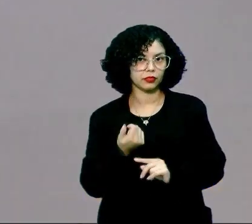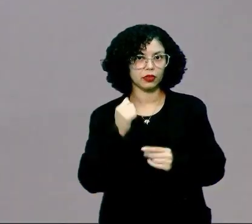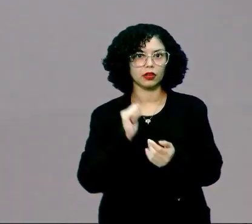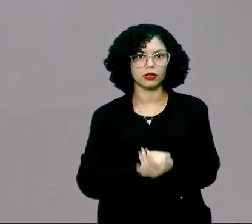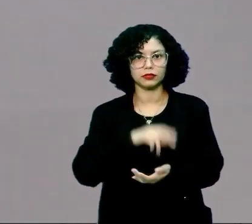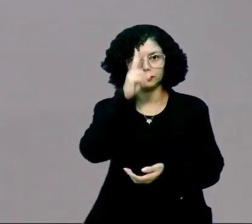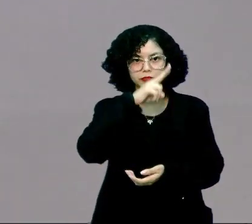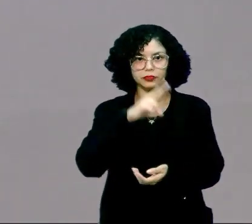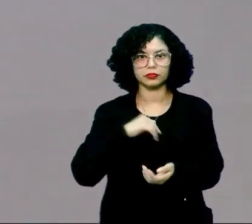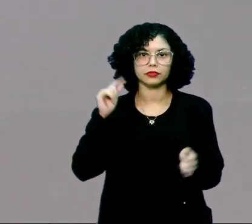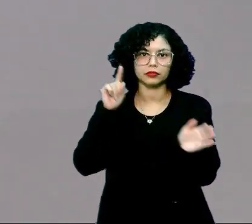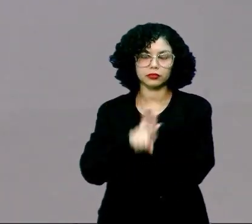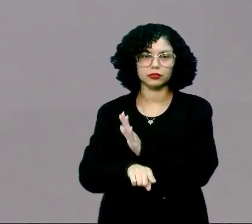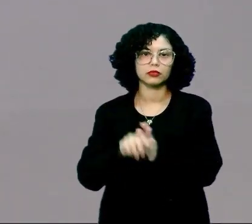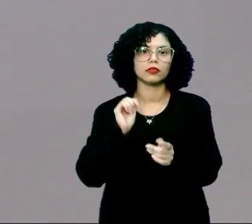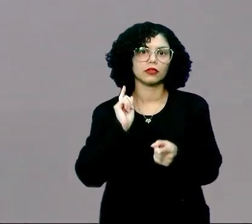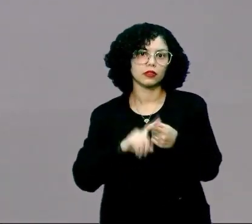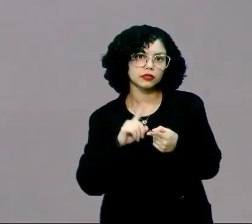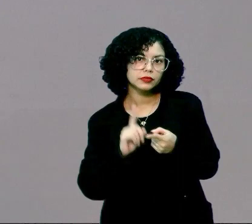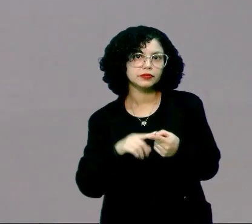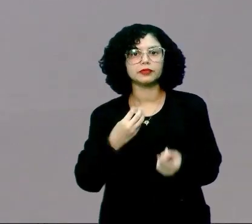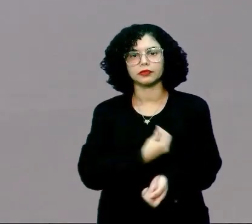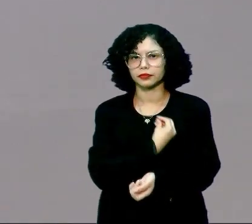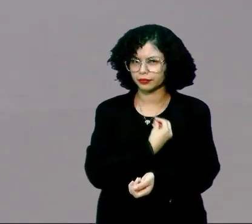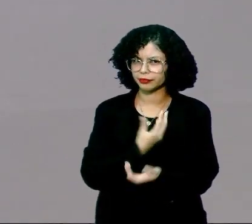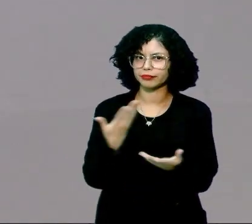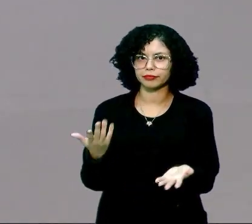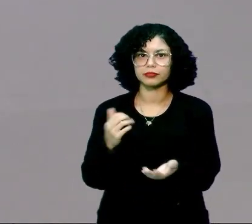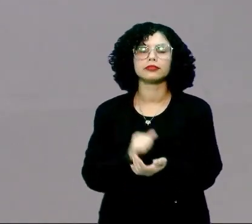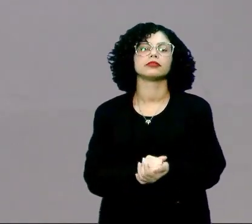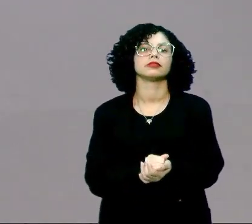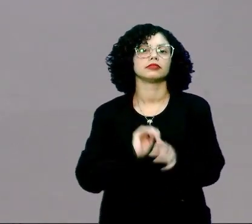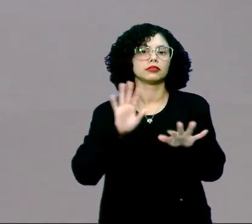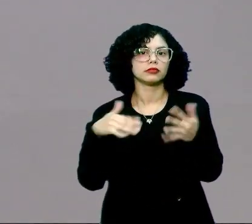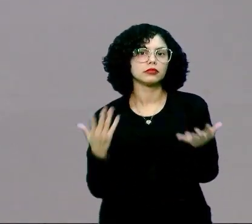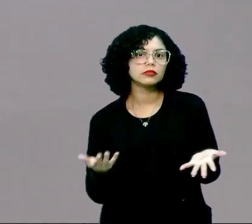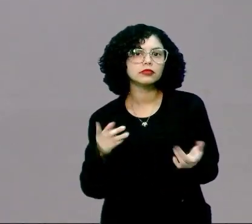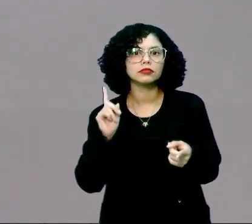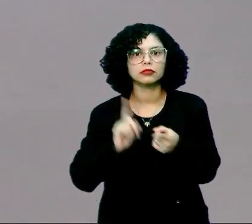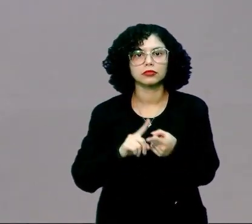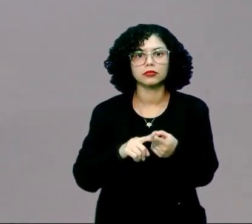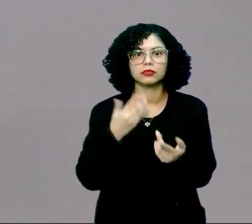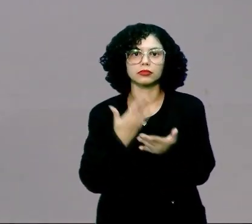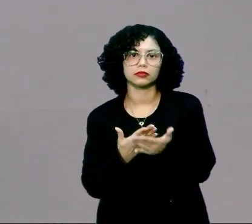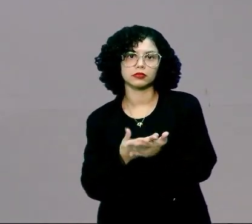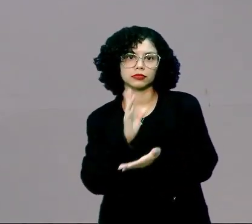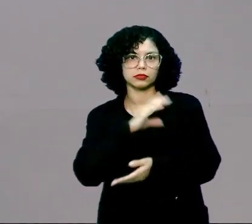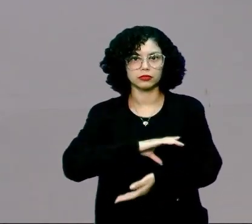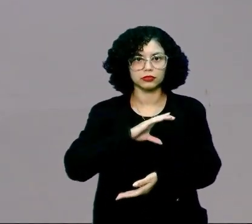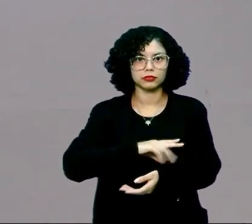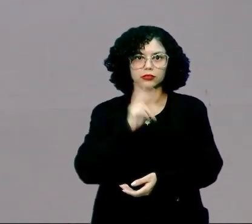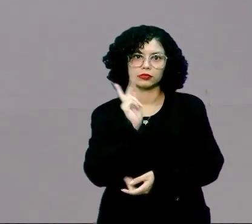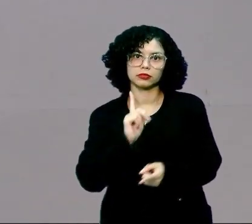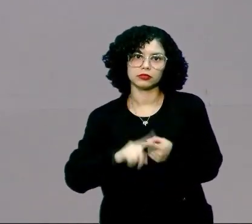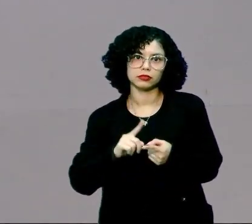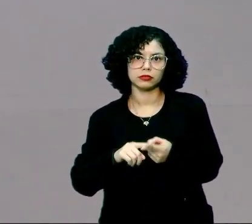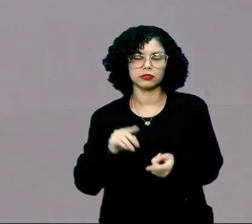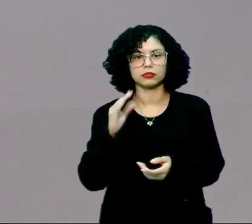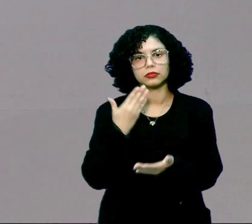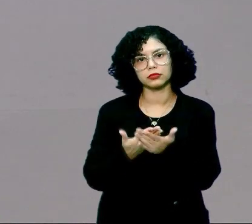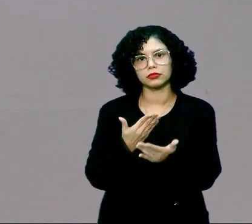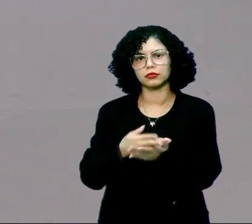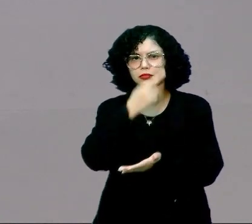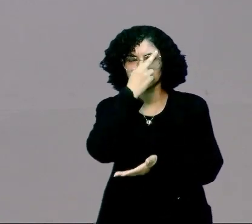aí, lembra daquela questão dos porquês da vida, né? Os motivos, por que eu estudo português, por que eu estudo matemática, por que eu